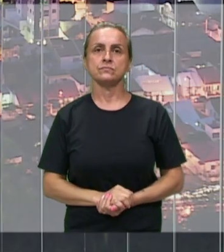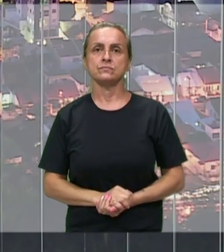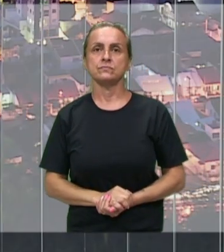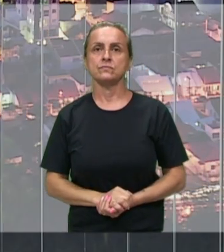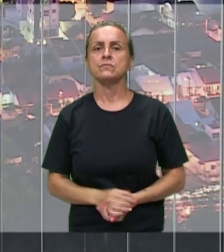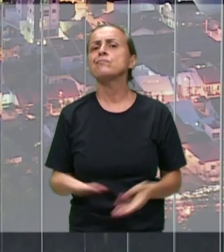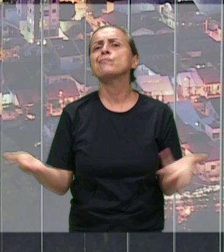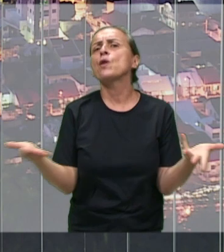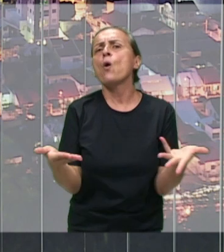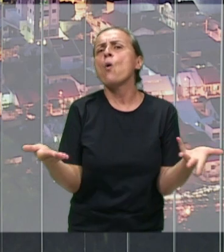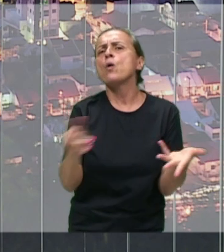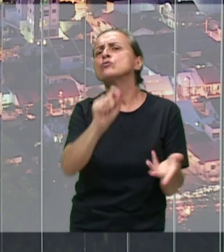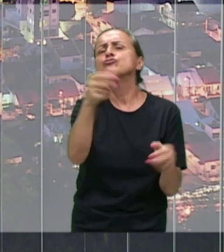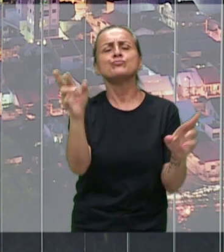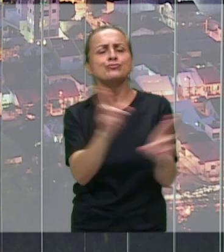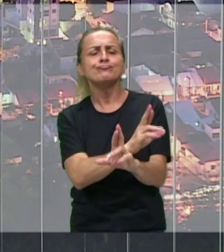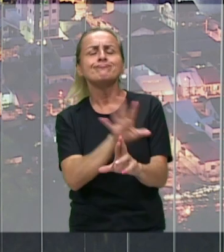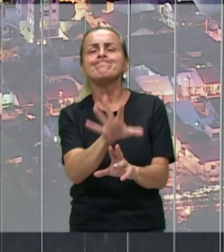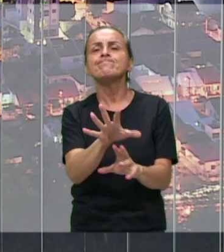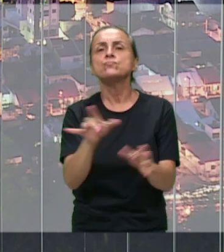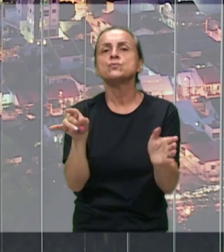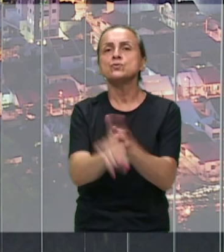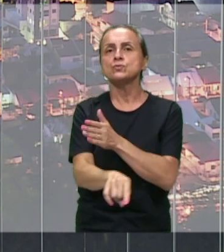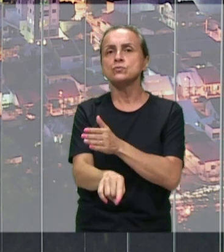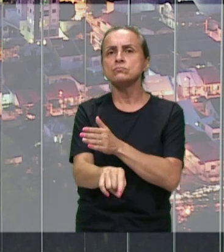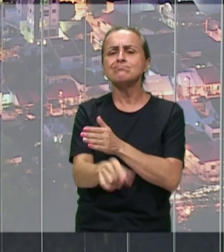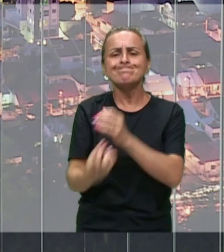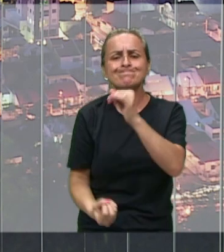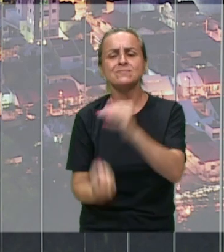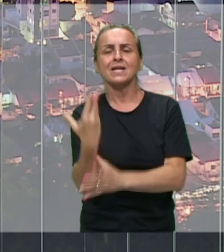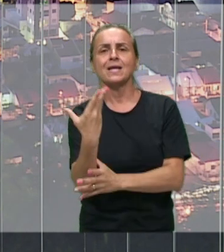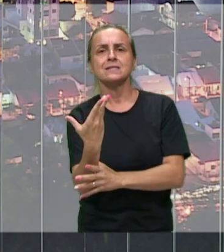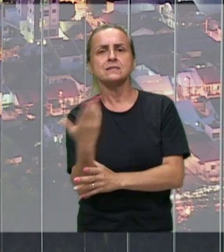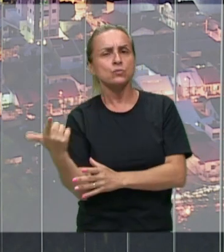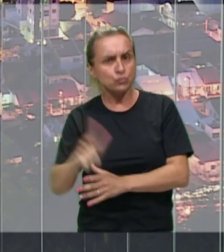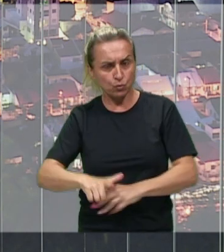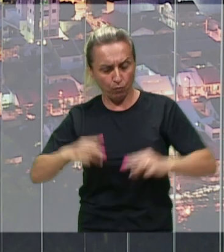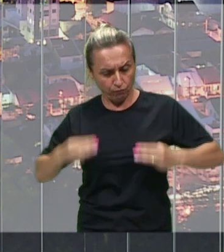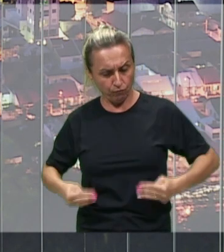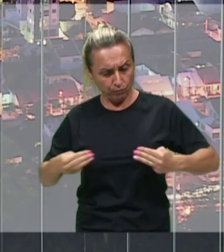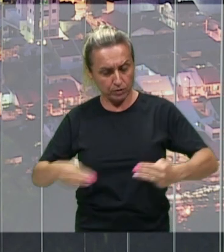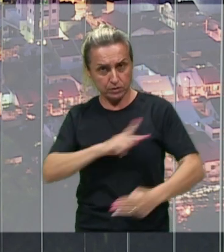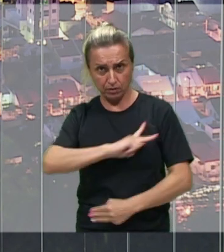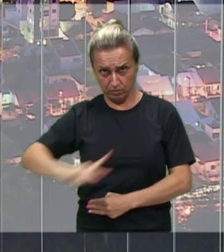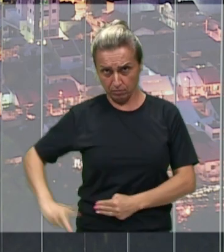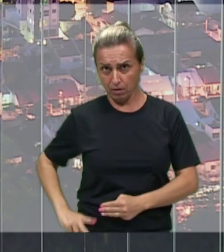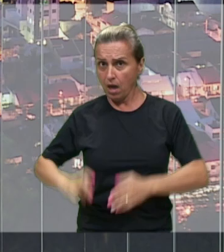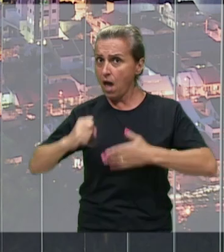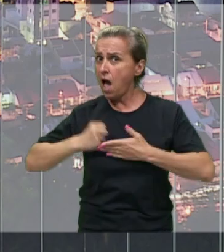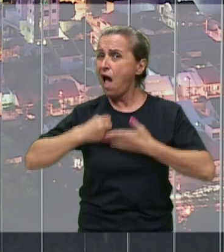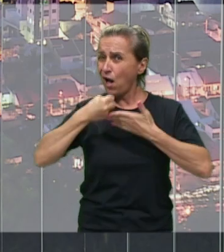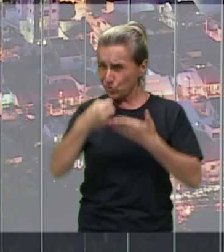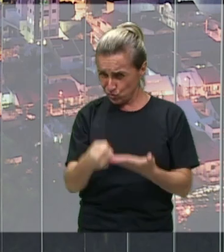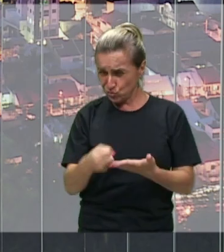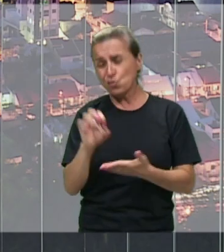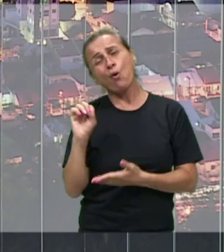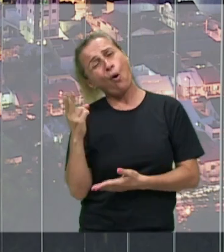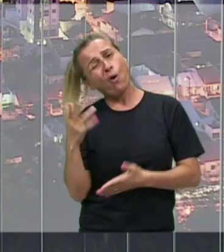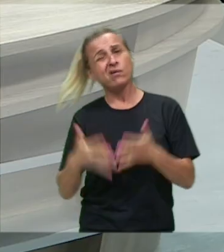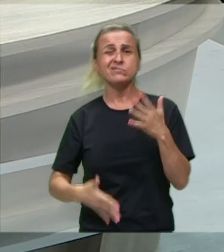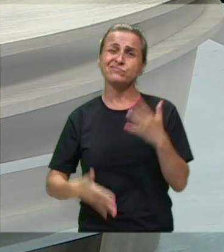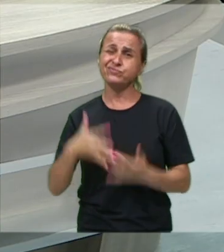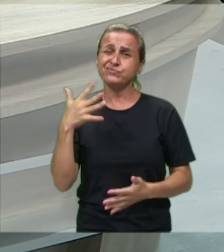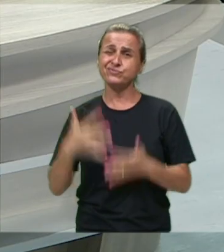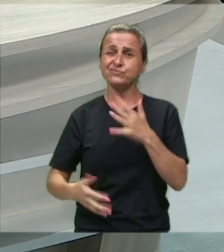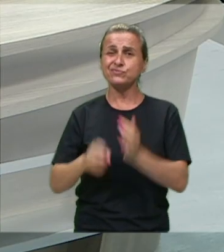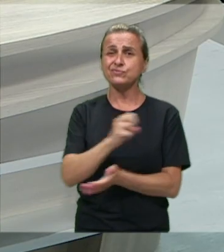Agora, com relação a isso, eu te pergunto, essa recriação do Ministério da Pesca ajuda ou atrapalha a atividade